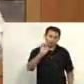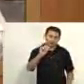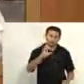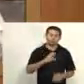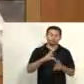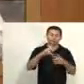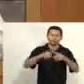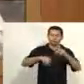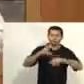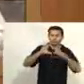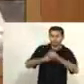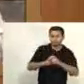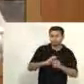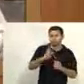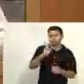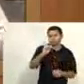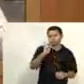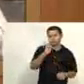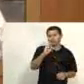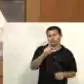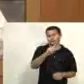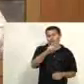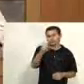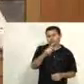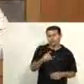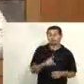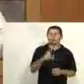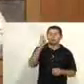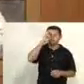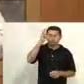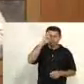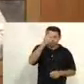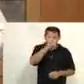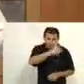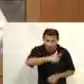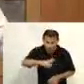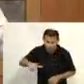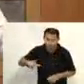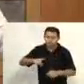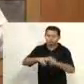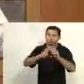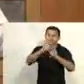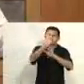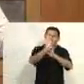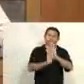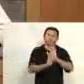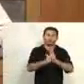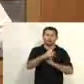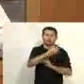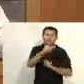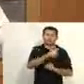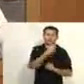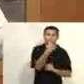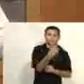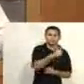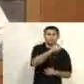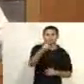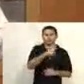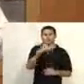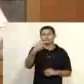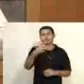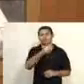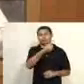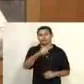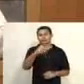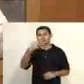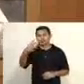do material de vocês, essa tabela Z, apenas recapitulando mais uma vez, tanto a tabela Z1, quanto a tabela Z2, quanto a